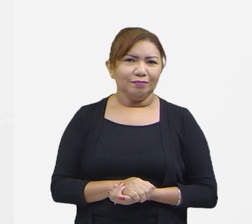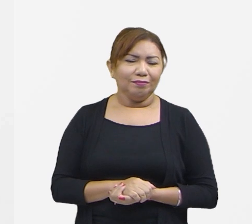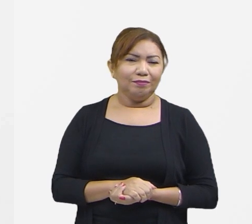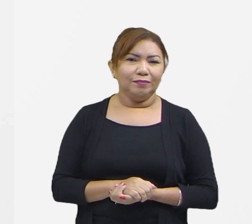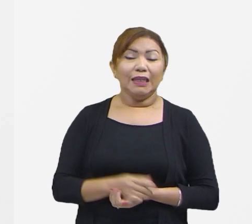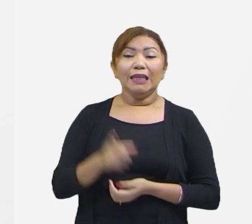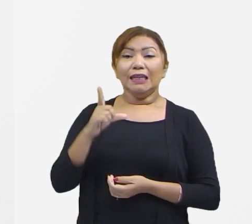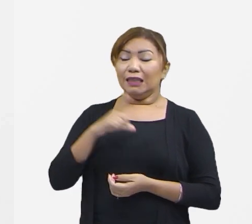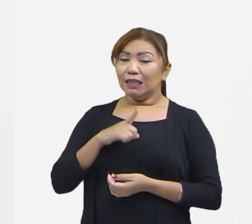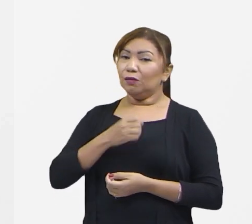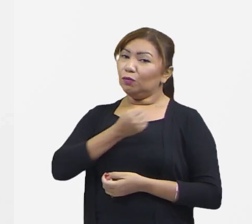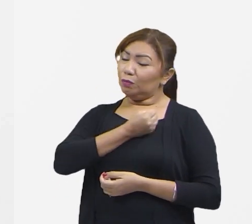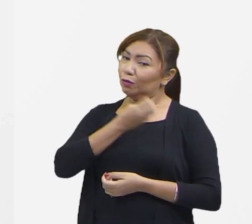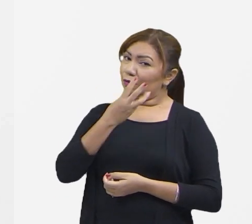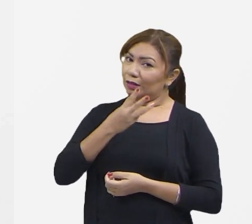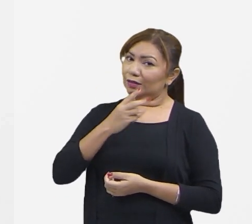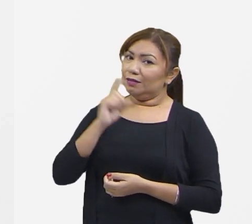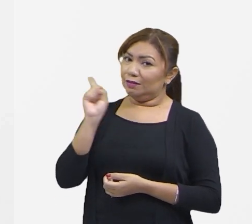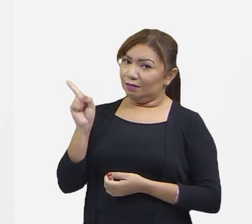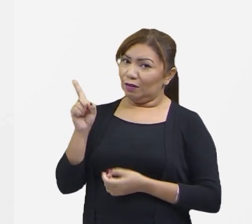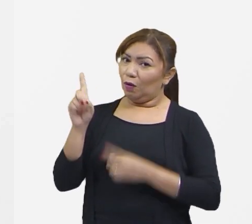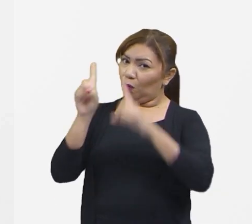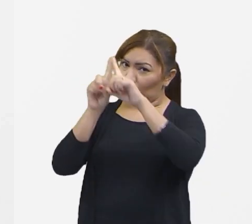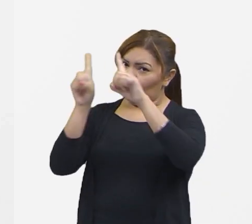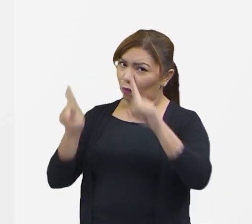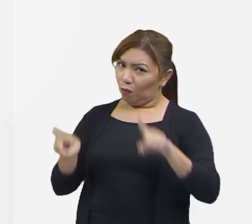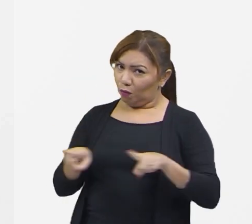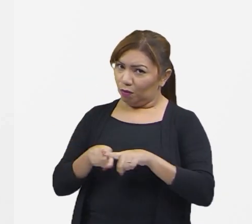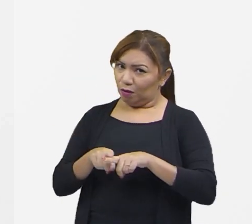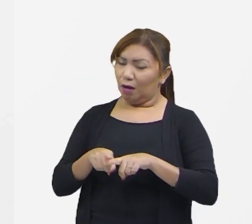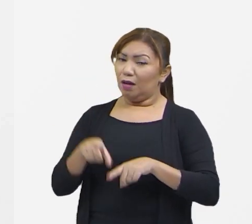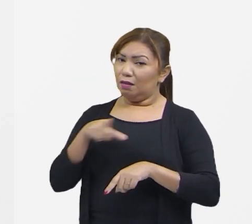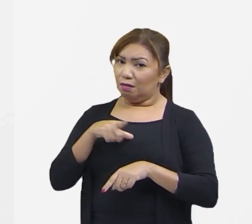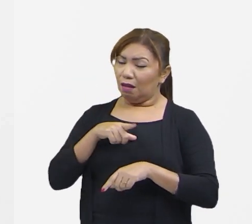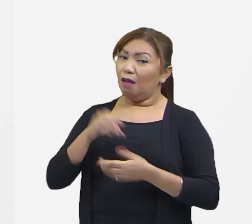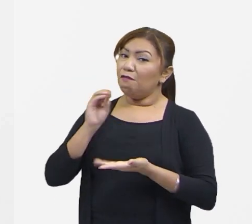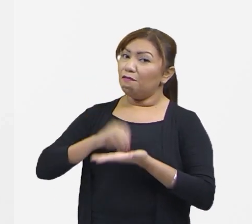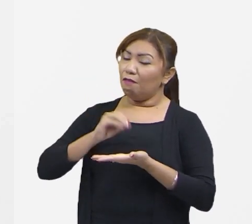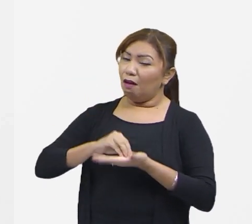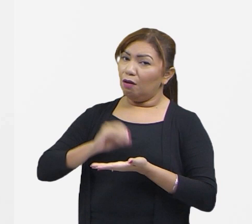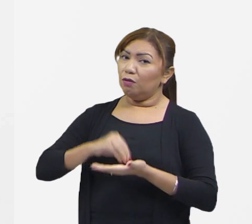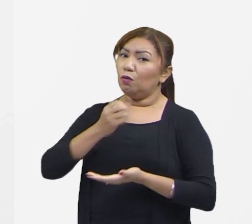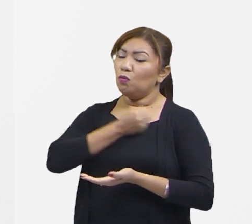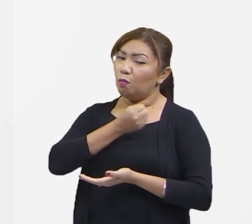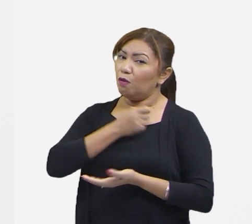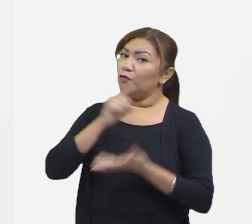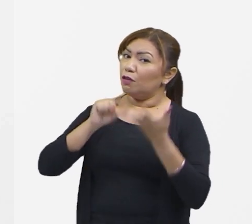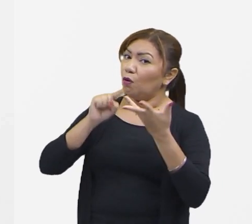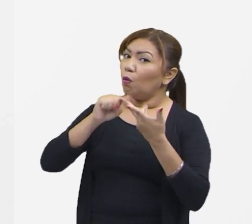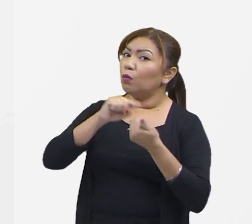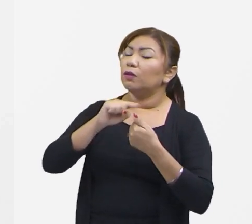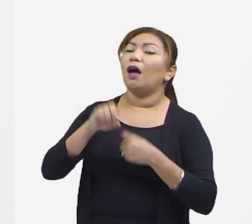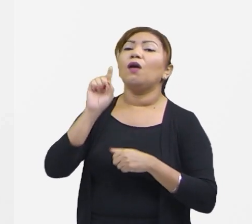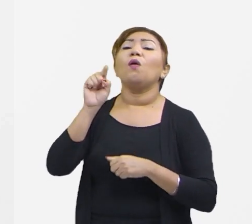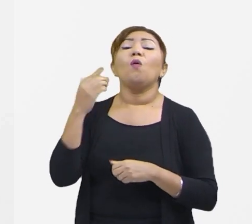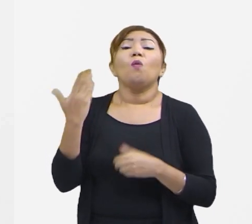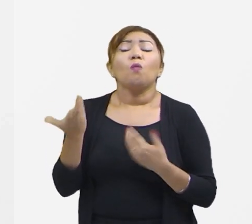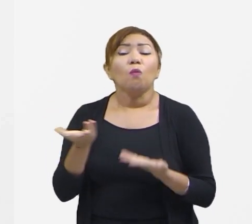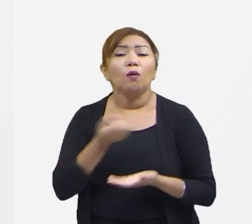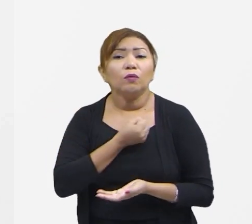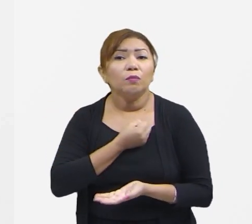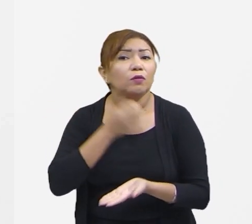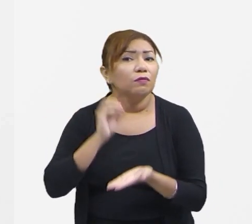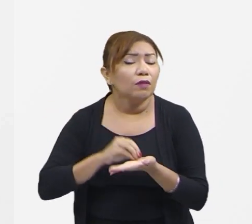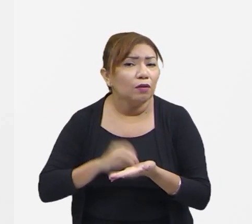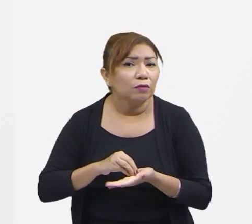E a tabela dos números. Os números que estão faltando, contem, e aí vocês irão verificar qual o